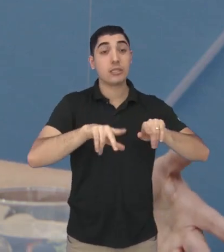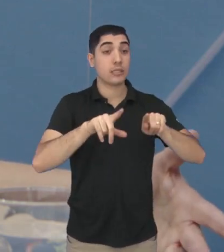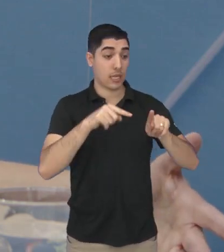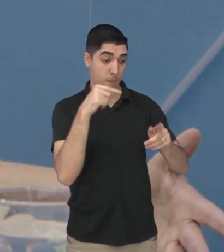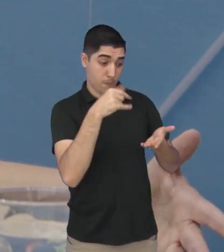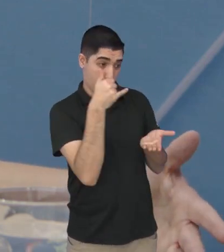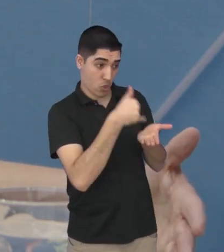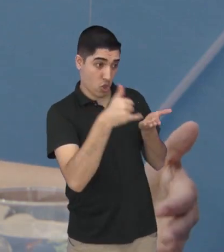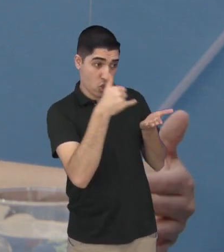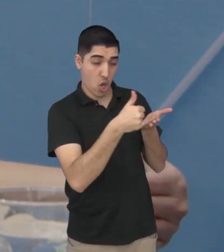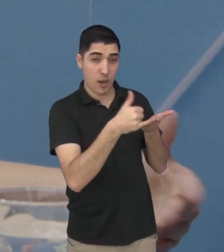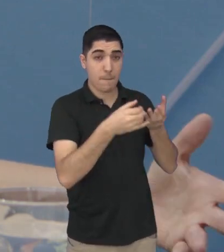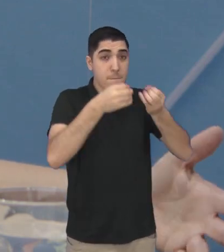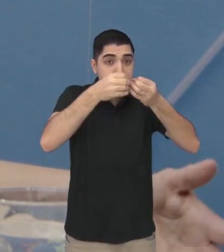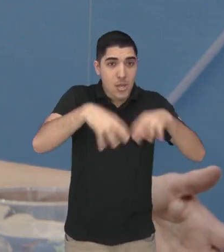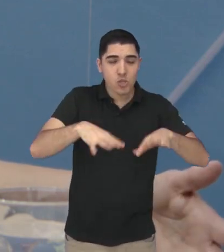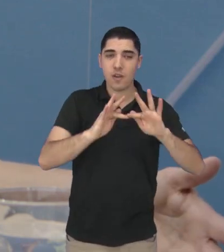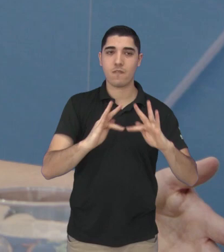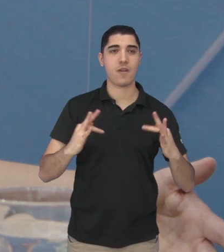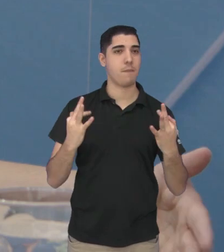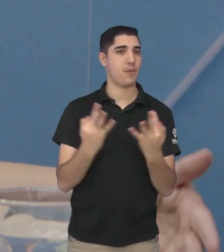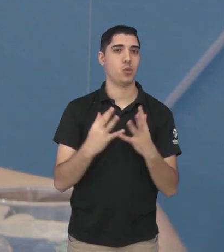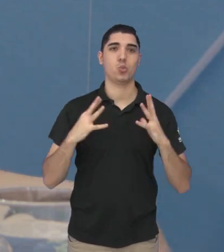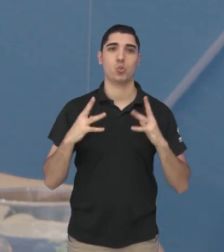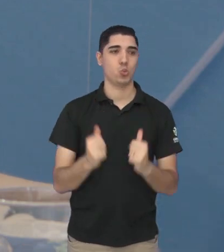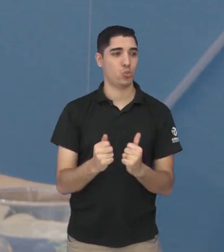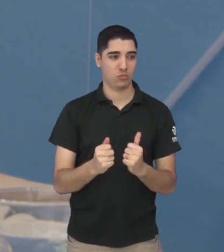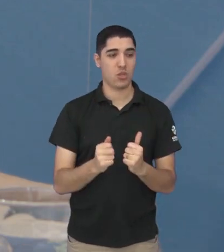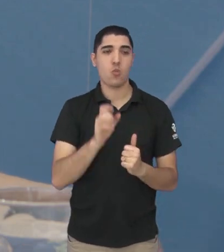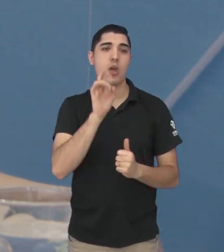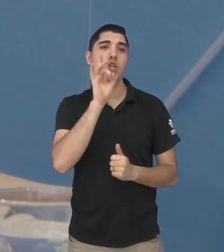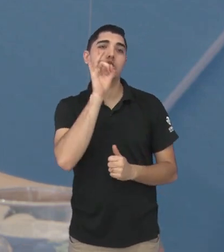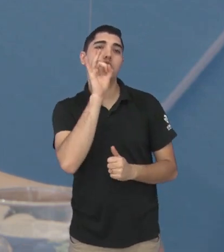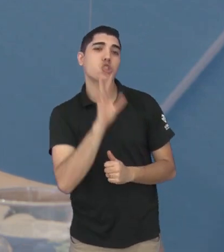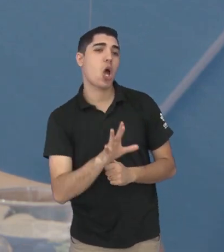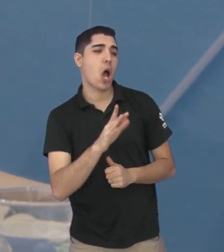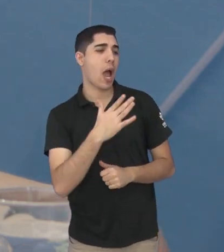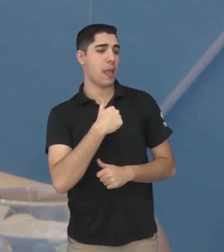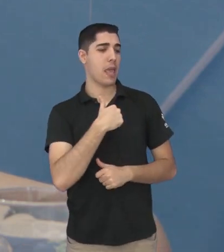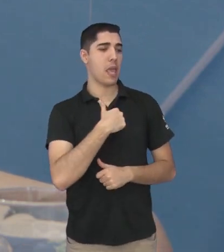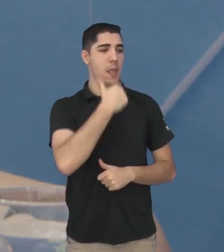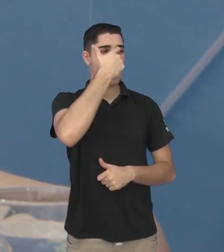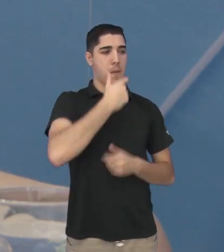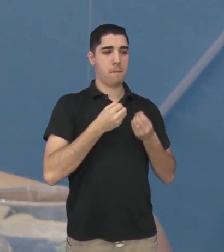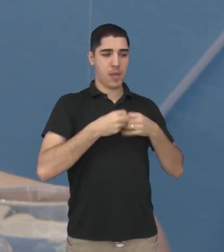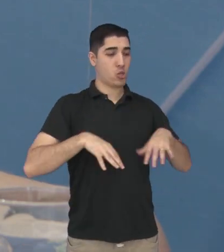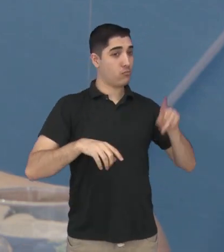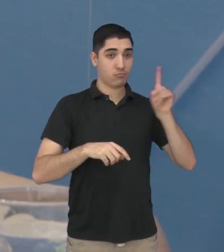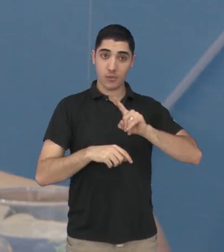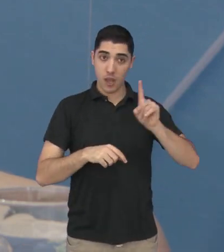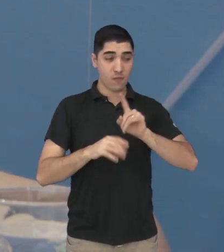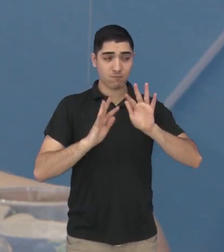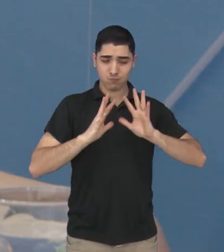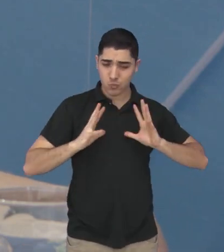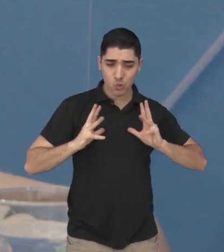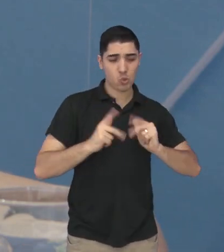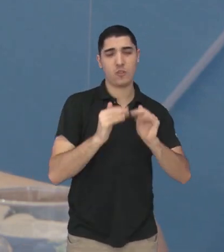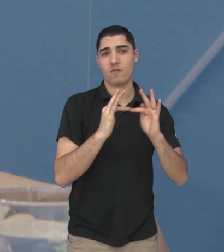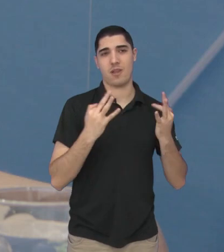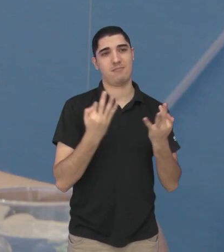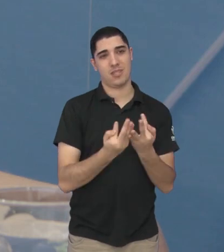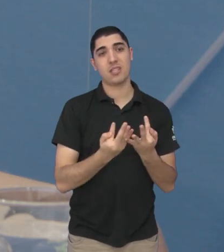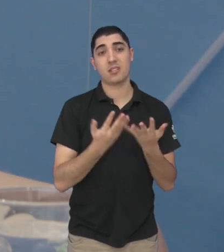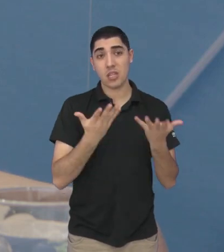traz um impacto para toda a família. Então, ela não é uma patologia que só faz mal para mim mesmo, né? Quando você tem